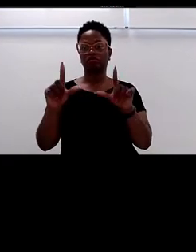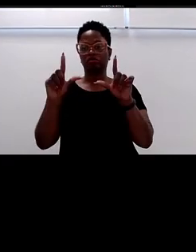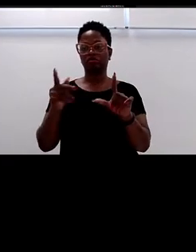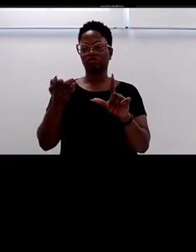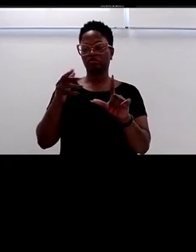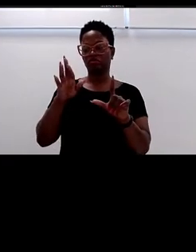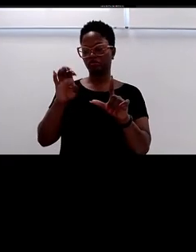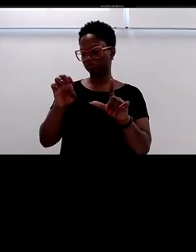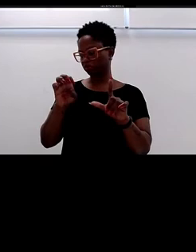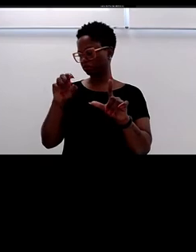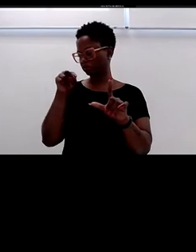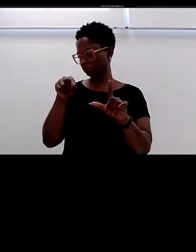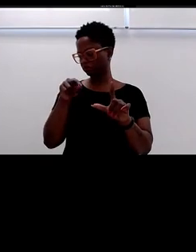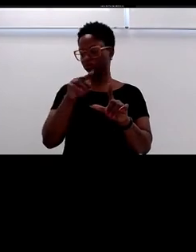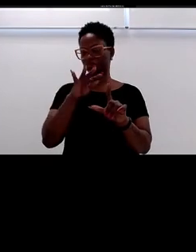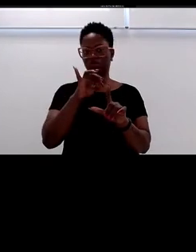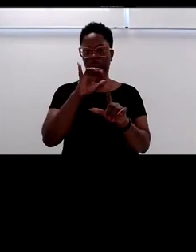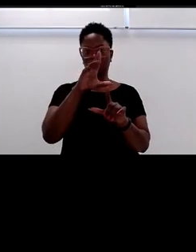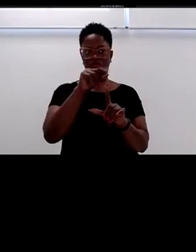aqui é Tiago e aqui é João.